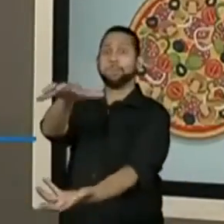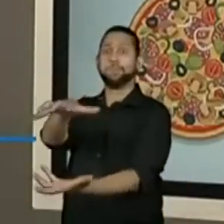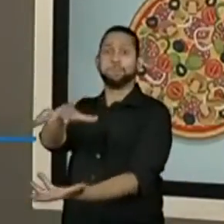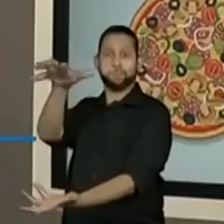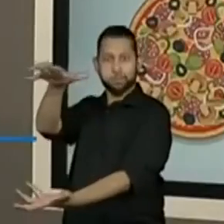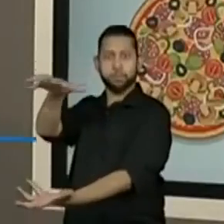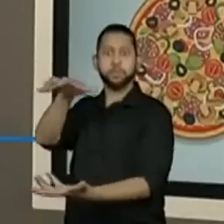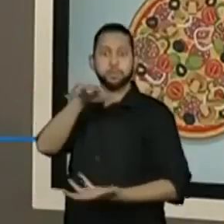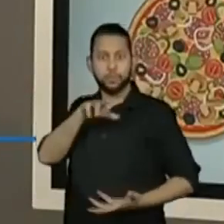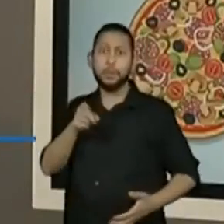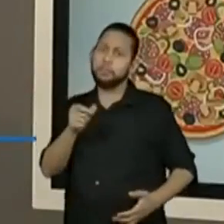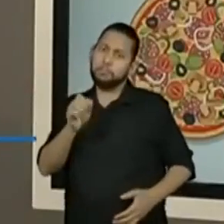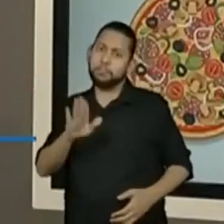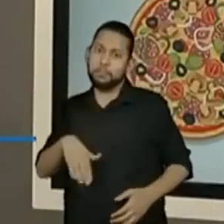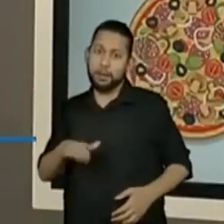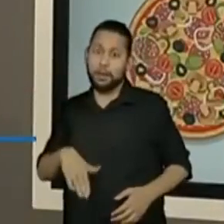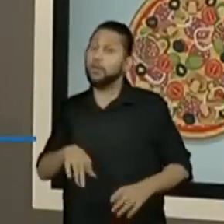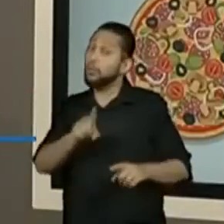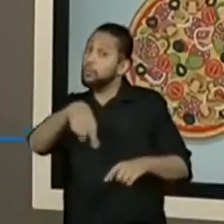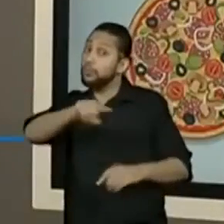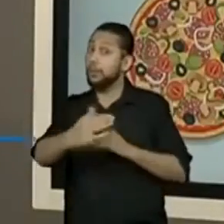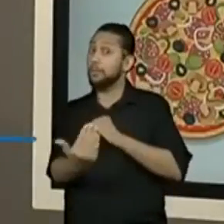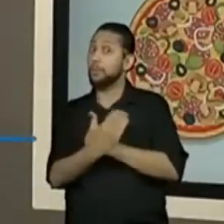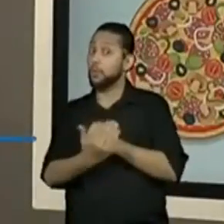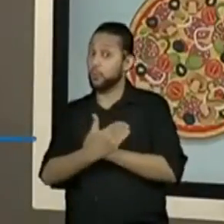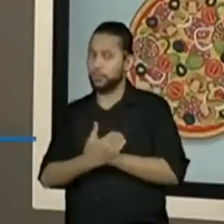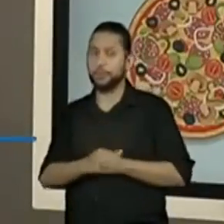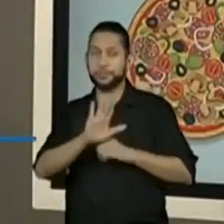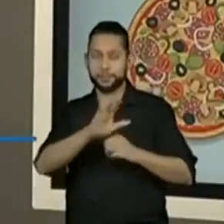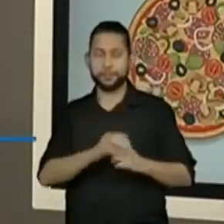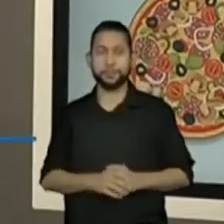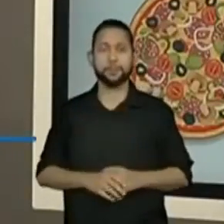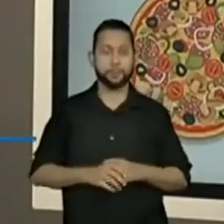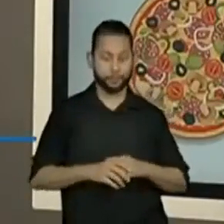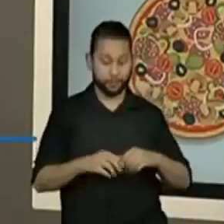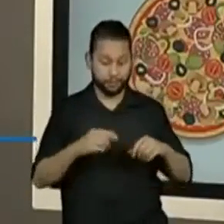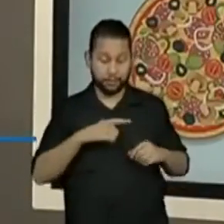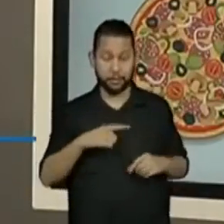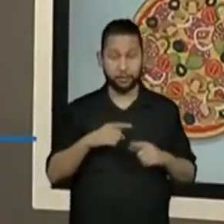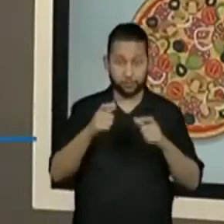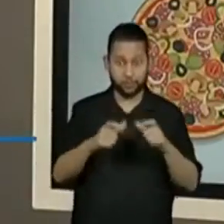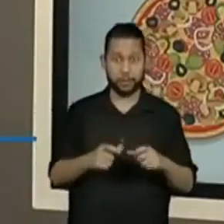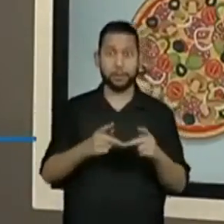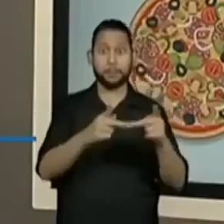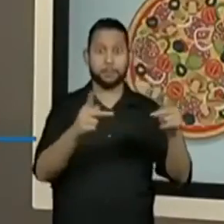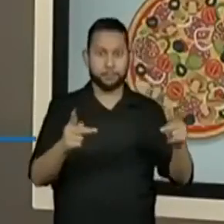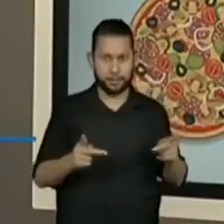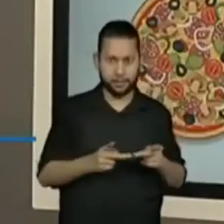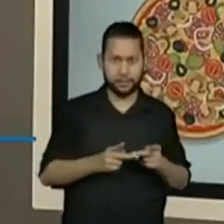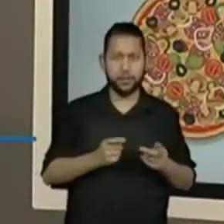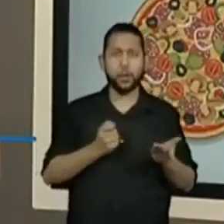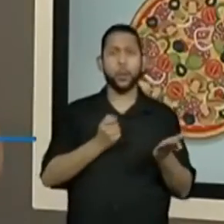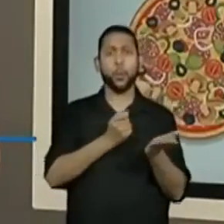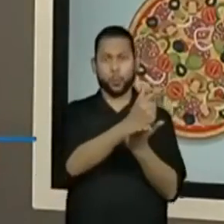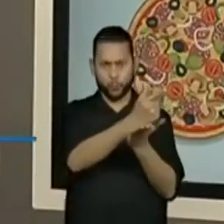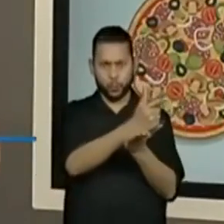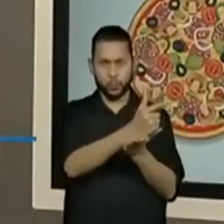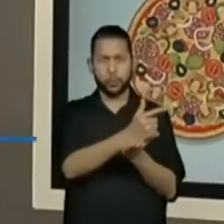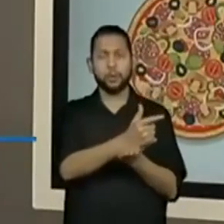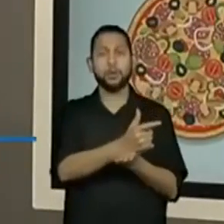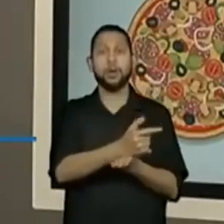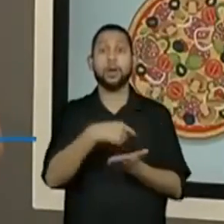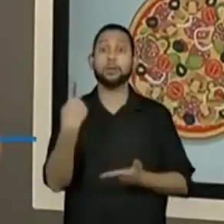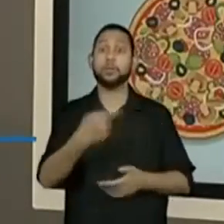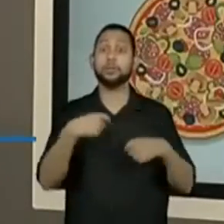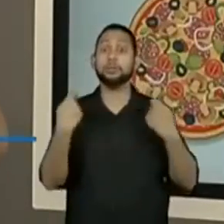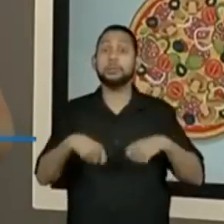então eu precisar de ajuda de vocês aqui porque uma pizzaria aí fez compras no atacadista e